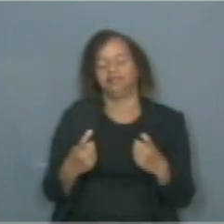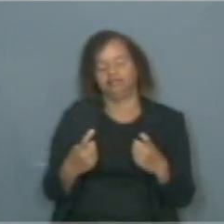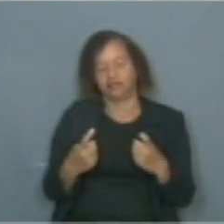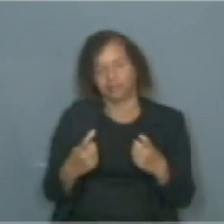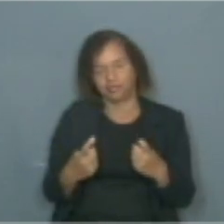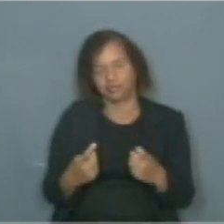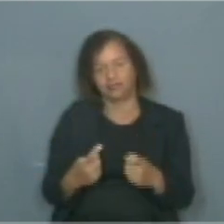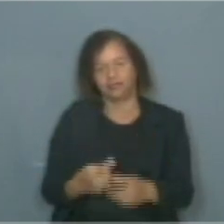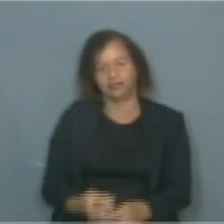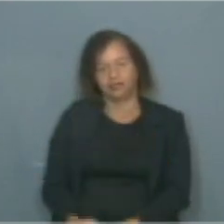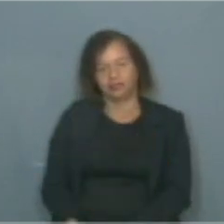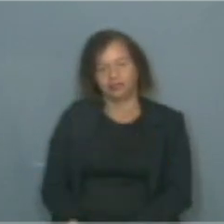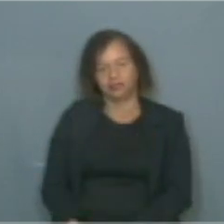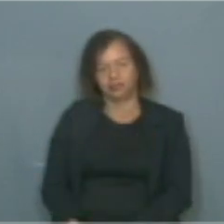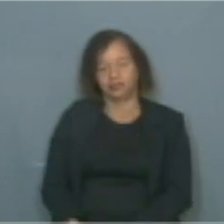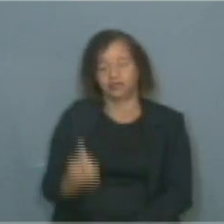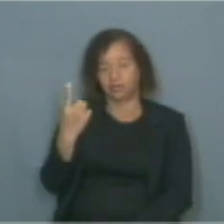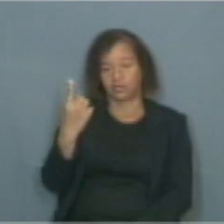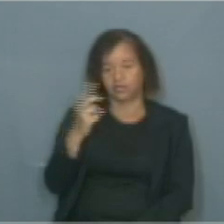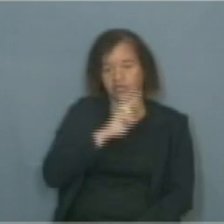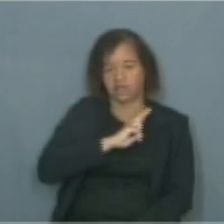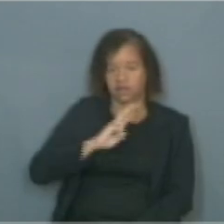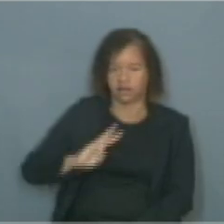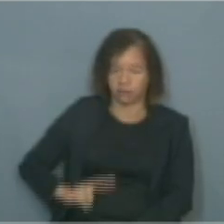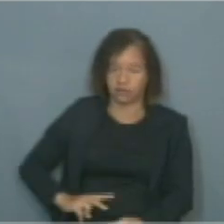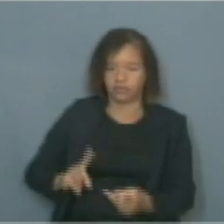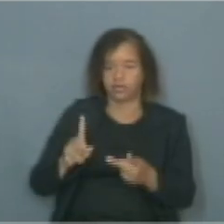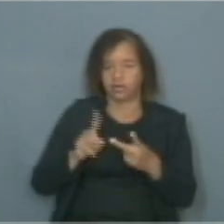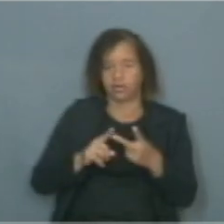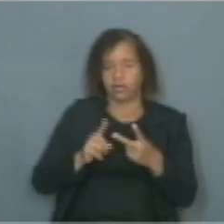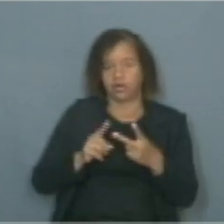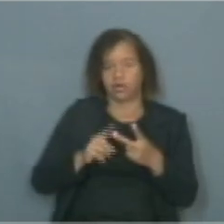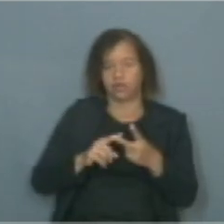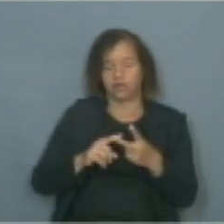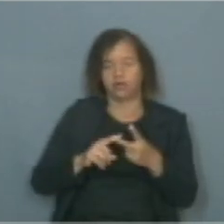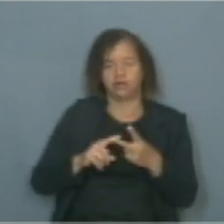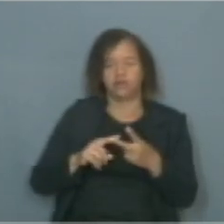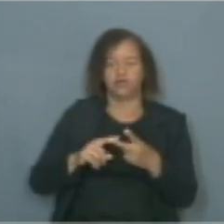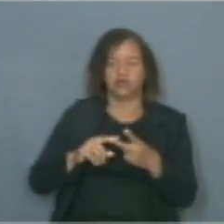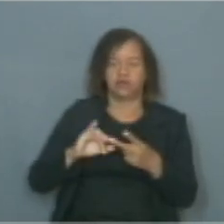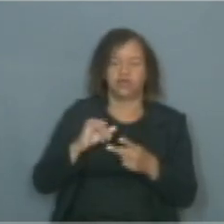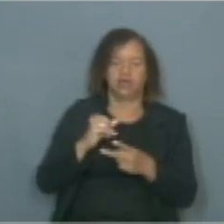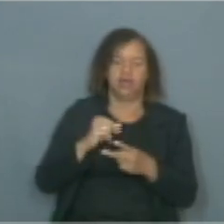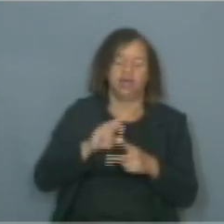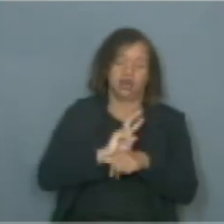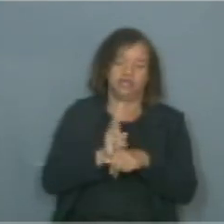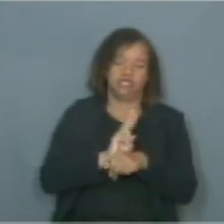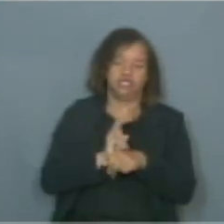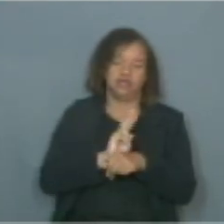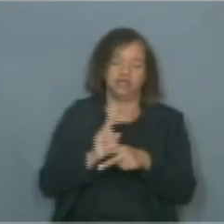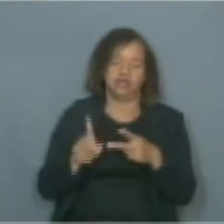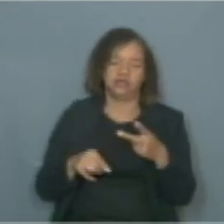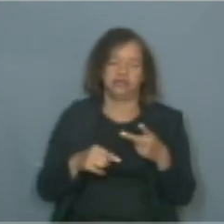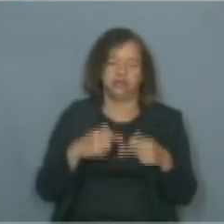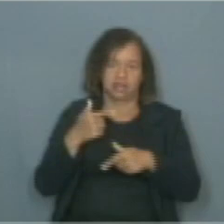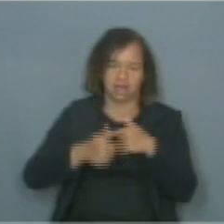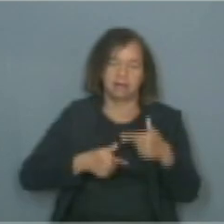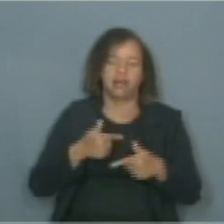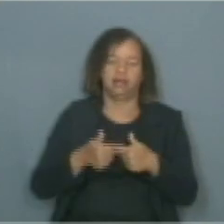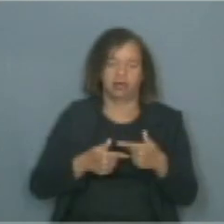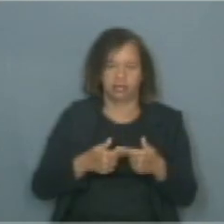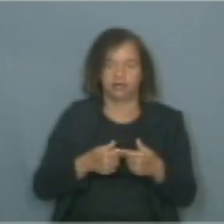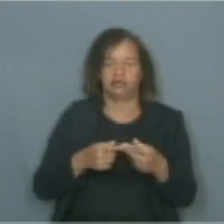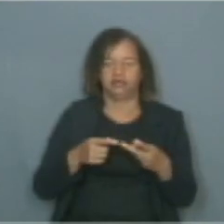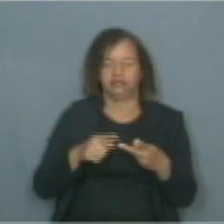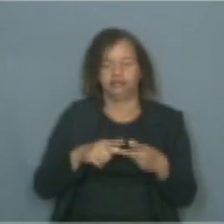violento. Um vereador, um agente de segurança, porque ele era vigilante, né, trabalhava inclusive